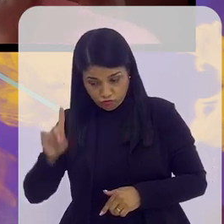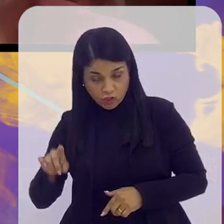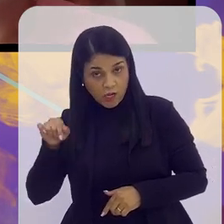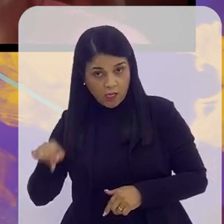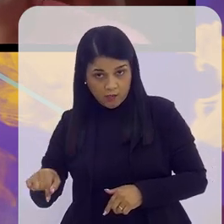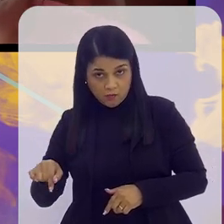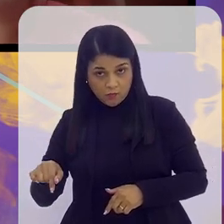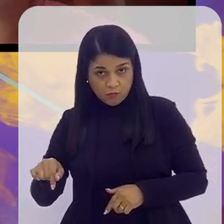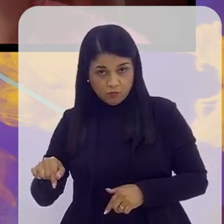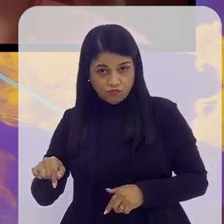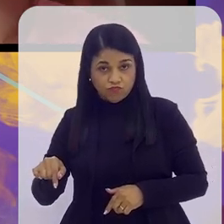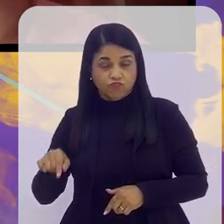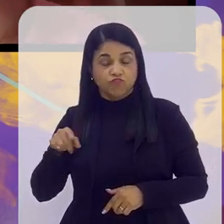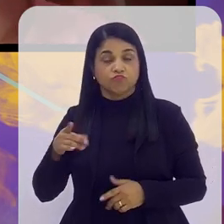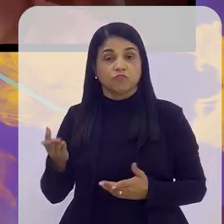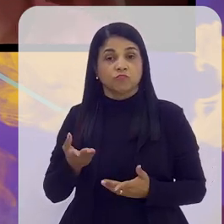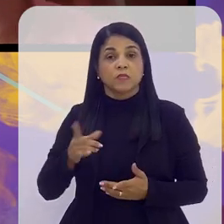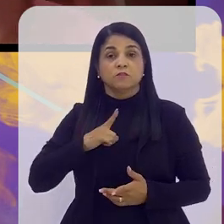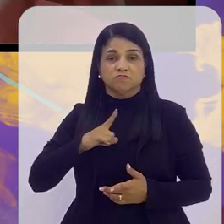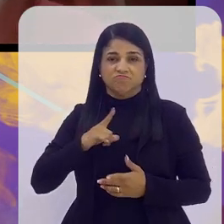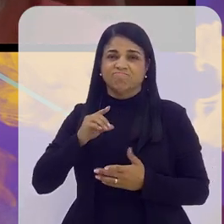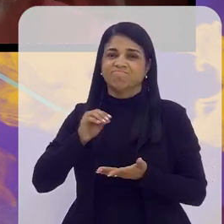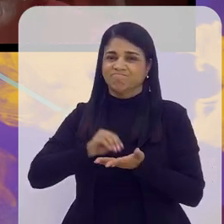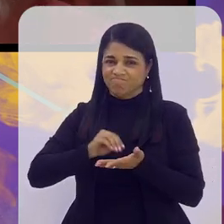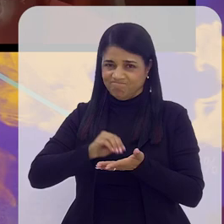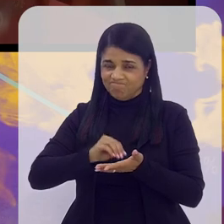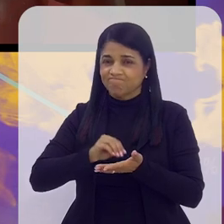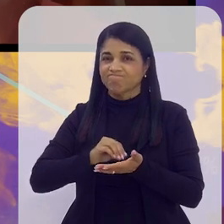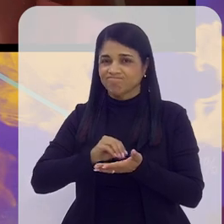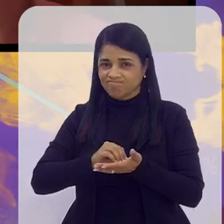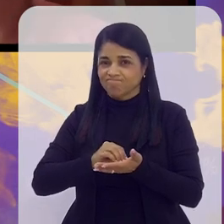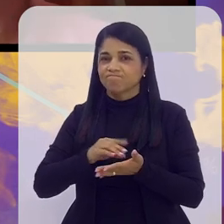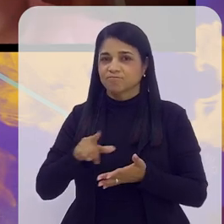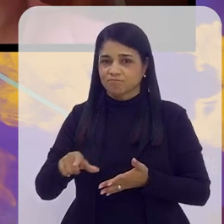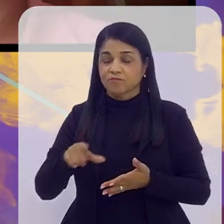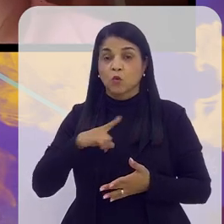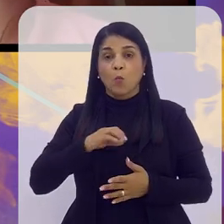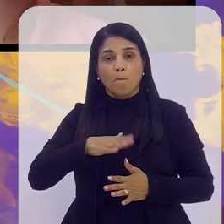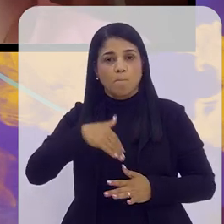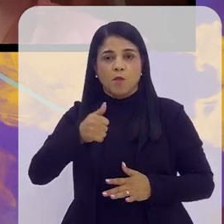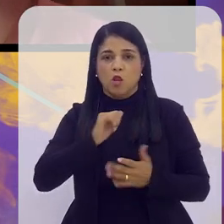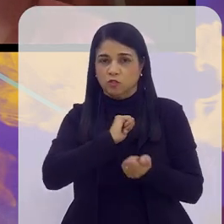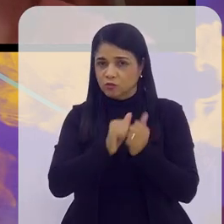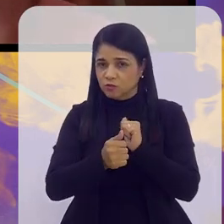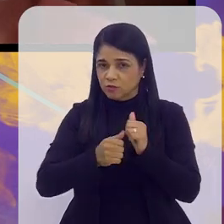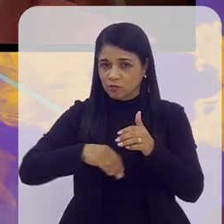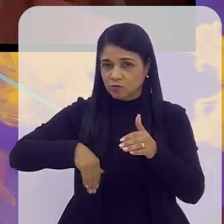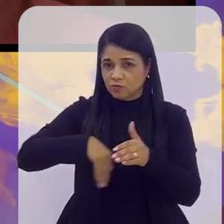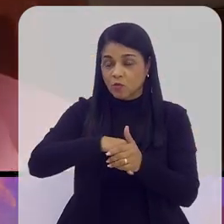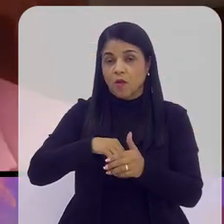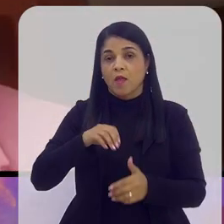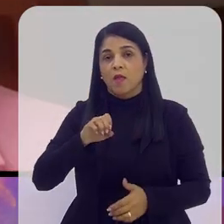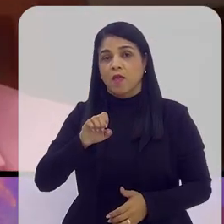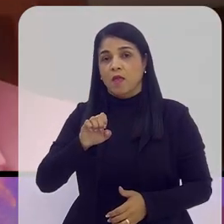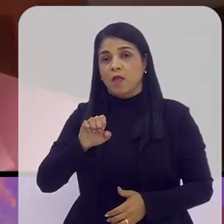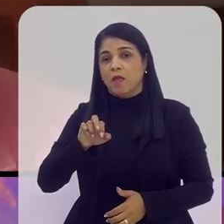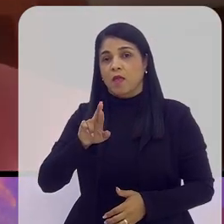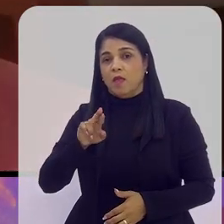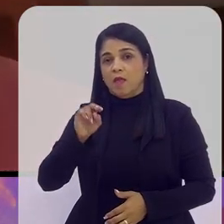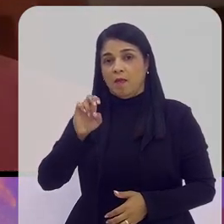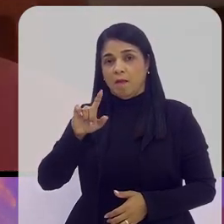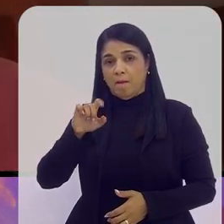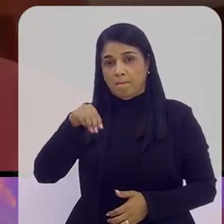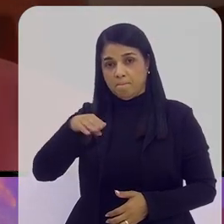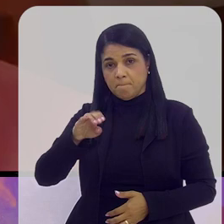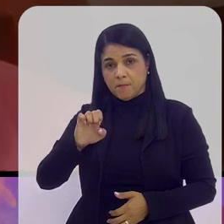direito, as laterais, acho que do lado direito nós temos um déficit geracional. Para mim, o melhor jogador da posição é o Emerson Royal, mas ele não